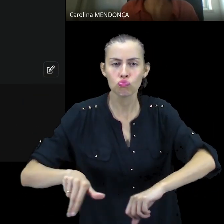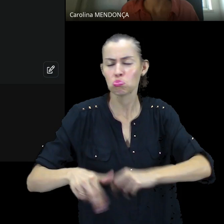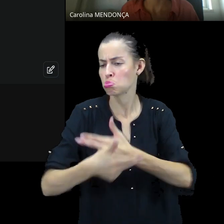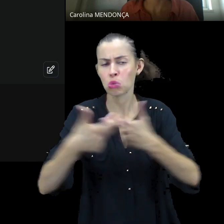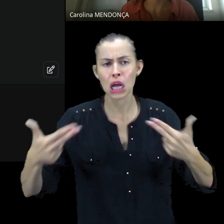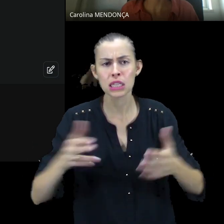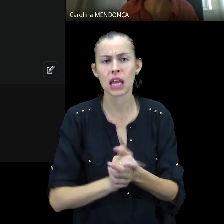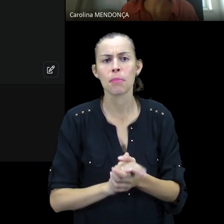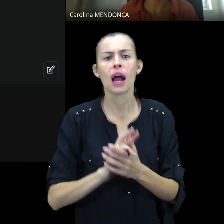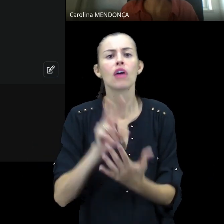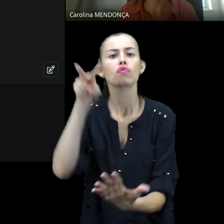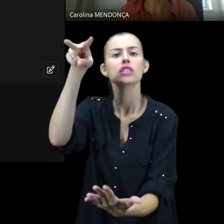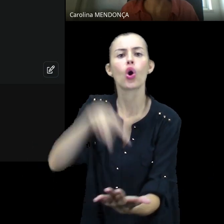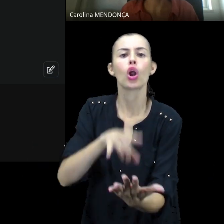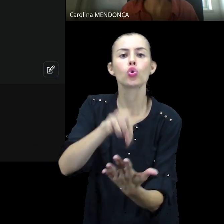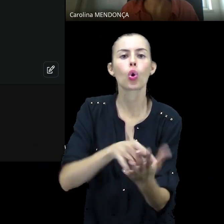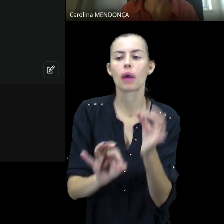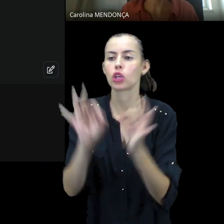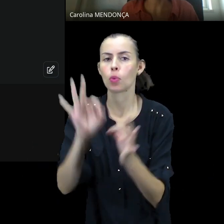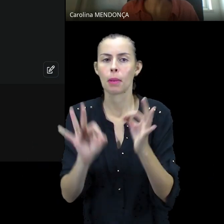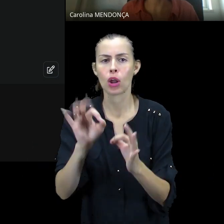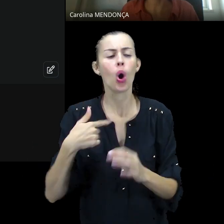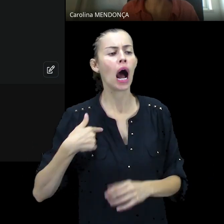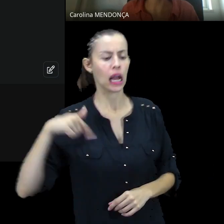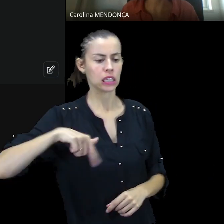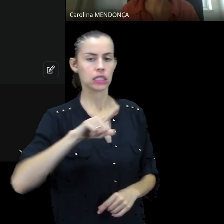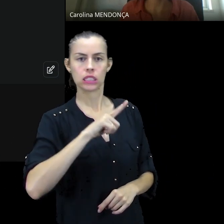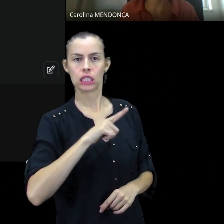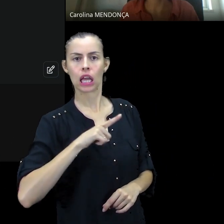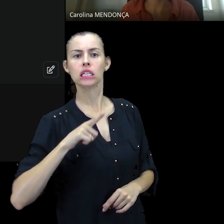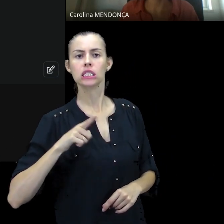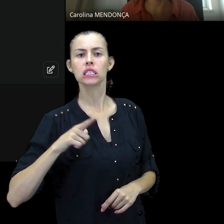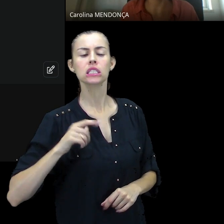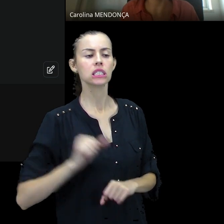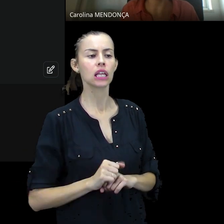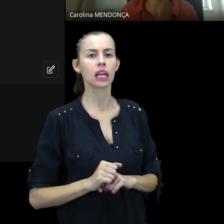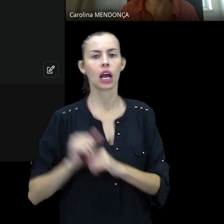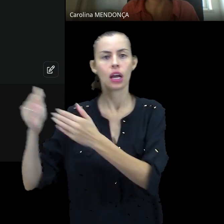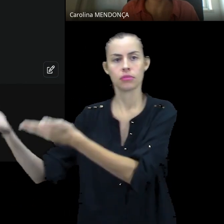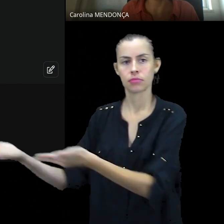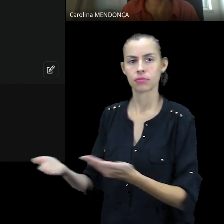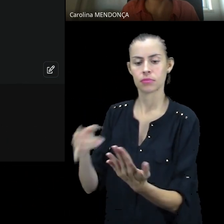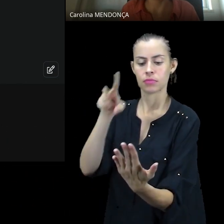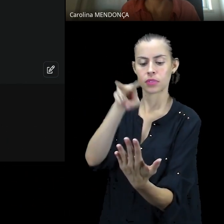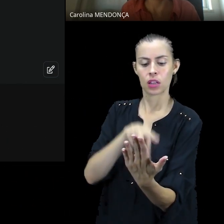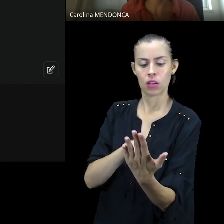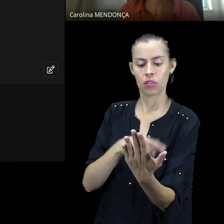país, né? É uma universidade que política de cotas veio, na verdade,